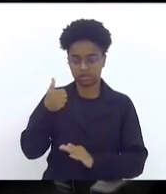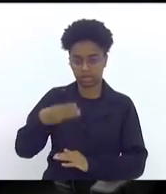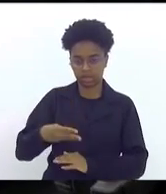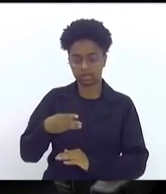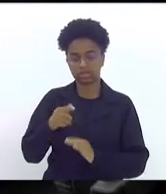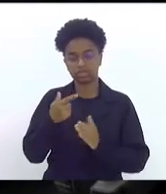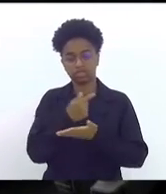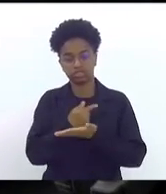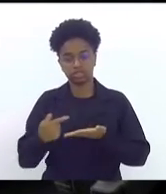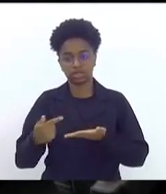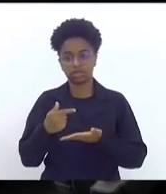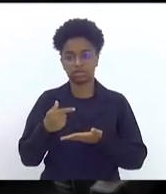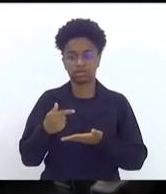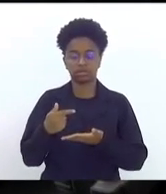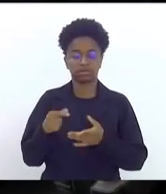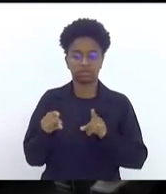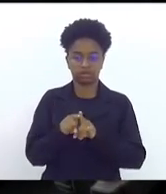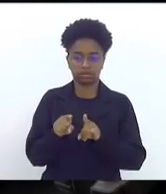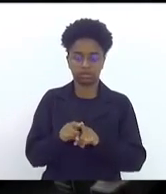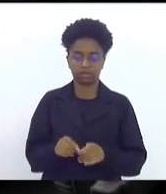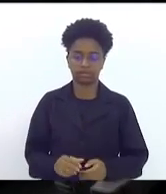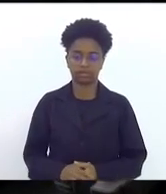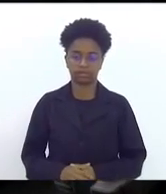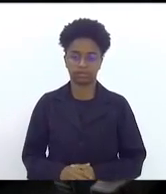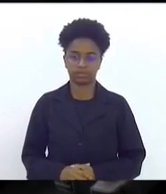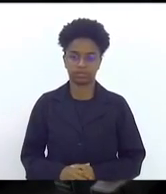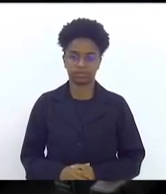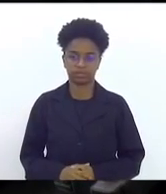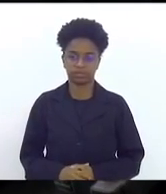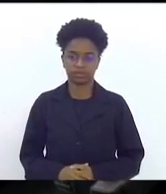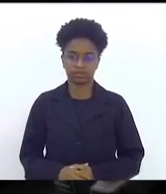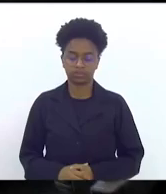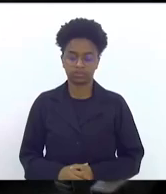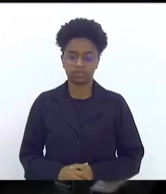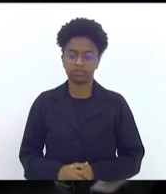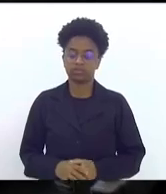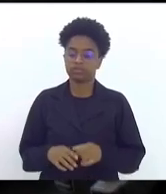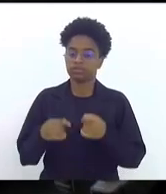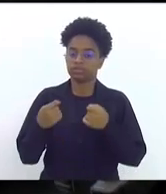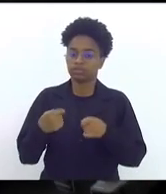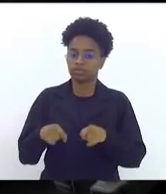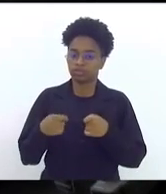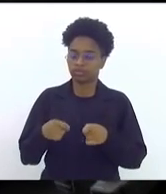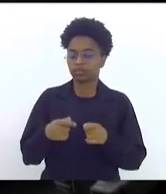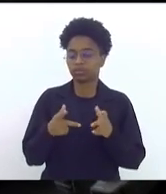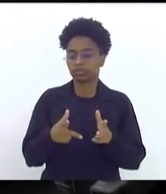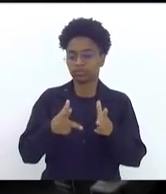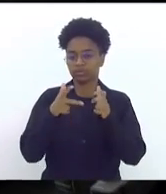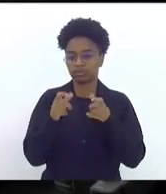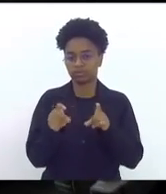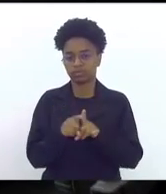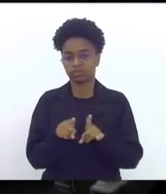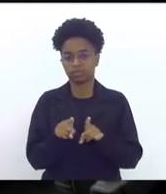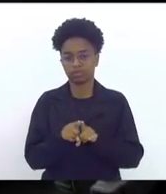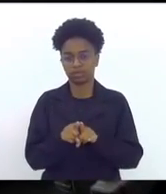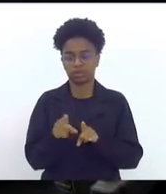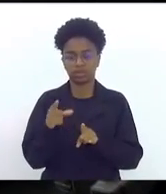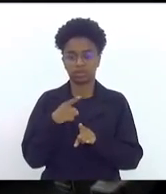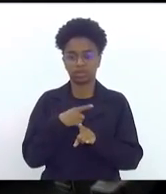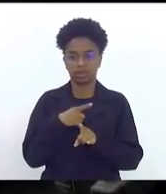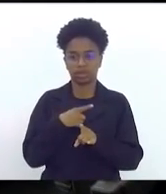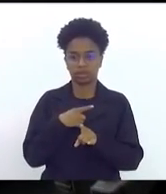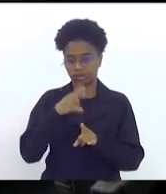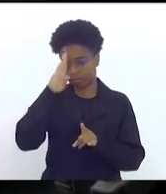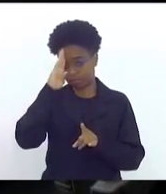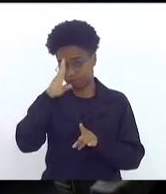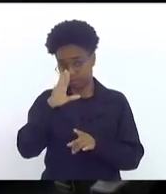capítulo 18, versículo 22 a 33. É preciso notar, ademais, e aqui eu penso que é um ponto central, que